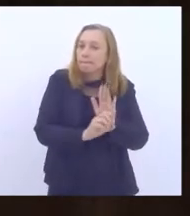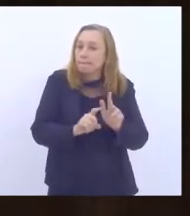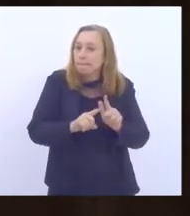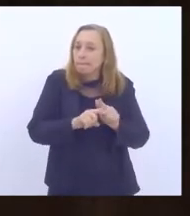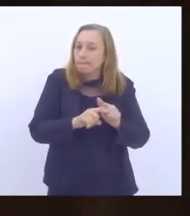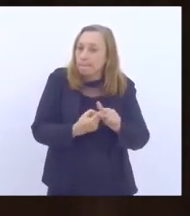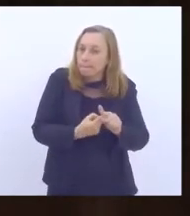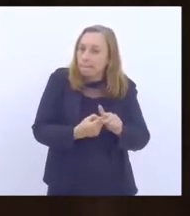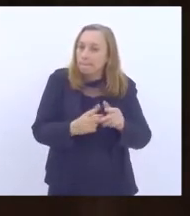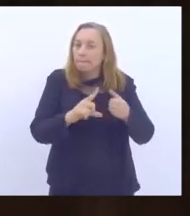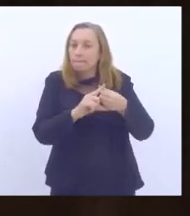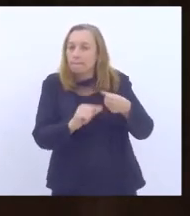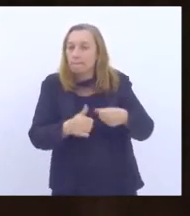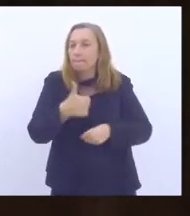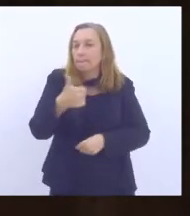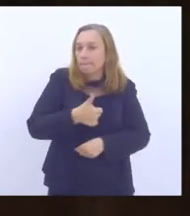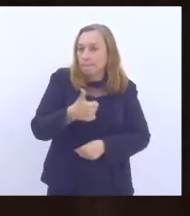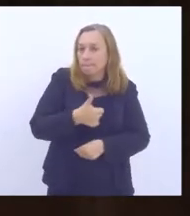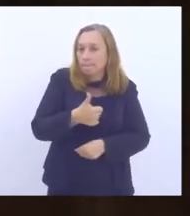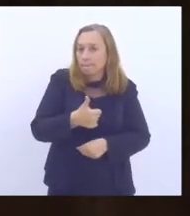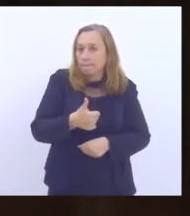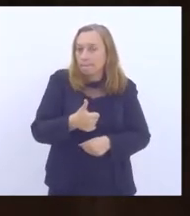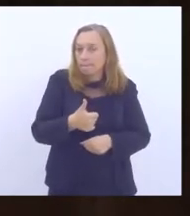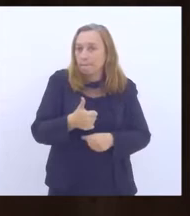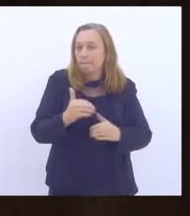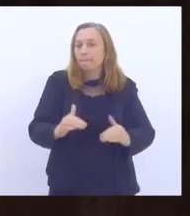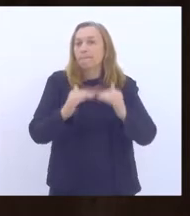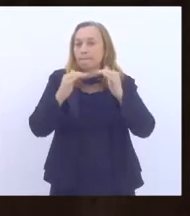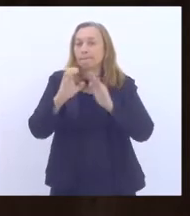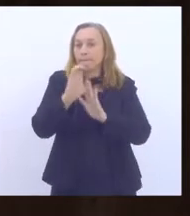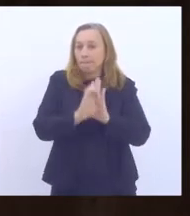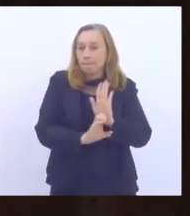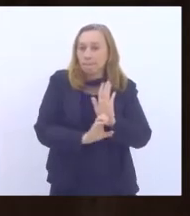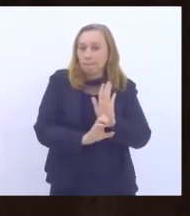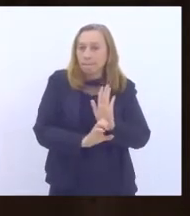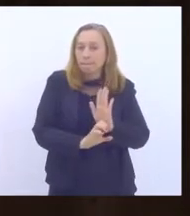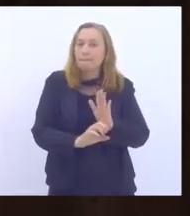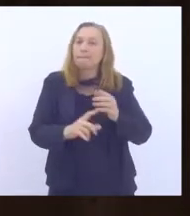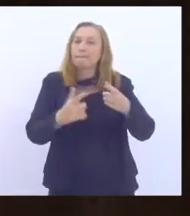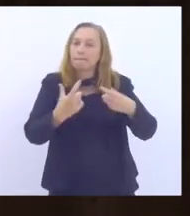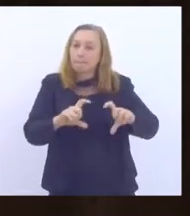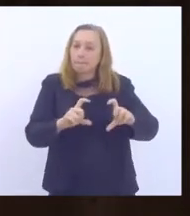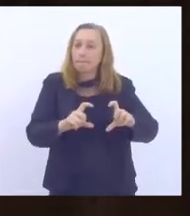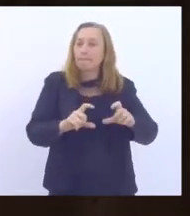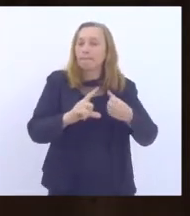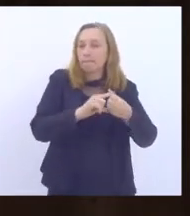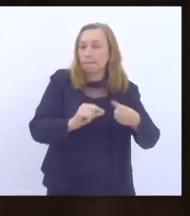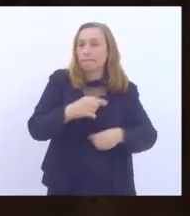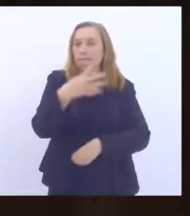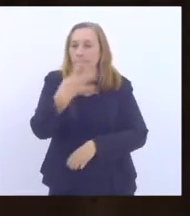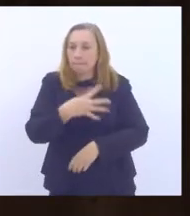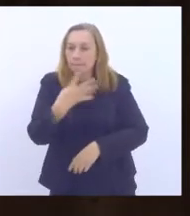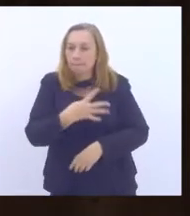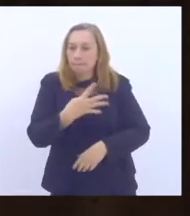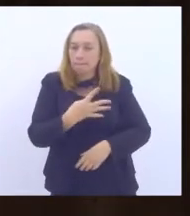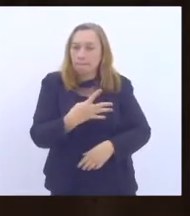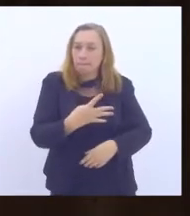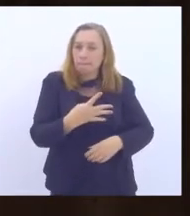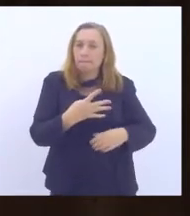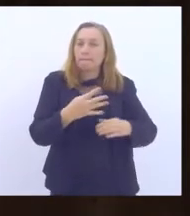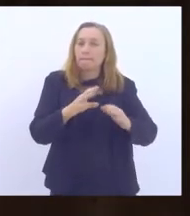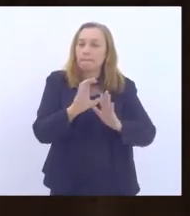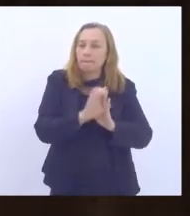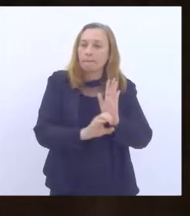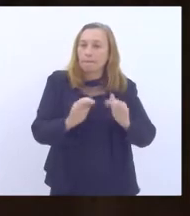modificativa ao artigo 1º emenda supressiva ou para o quarto do artigo 4º e a emenda